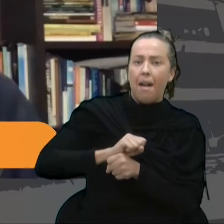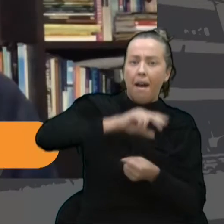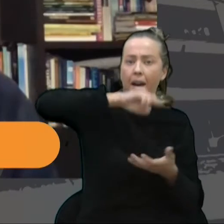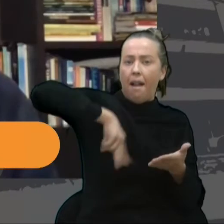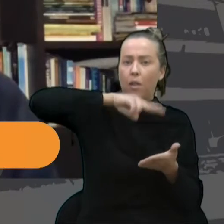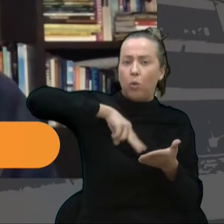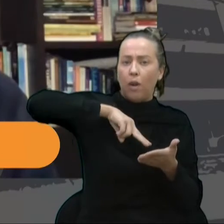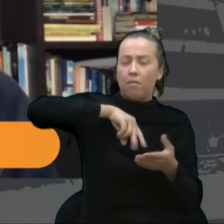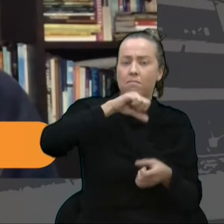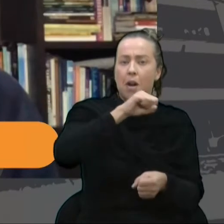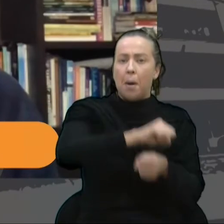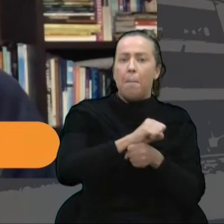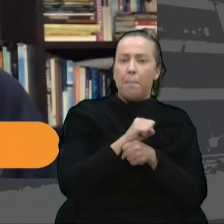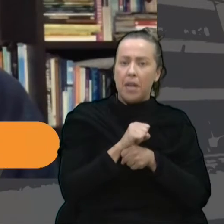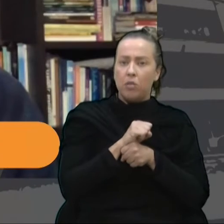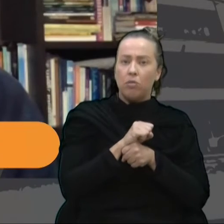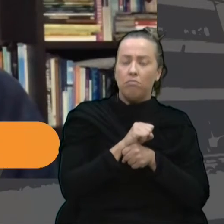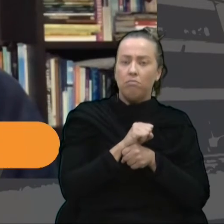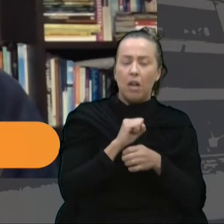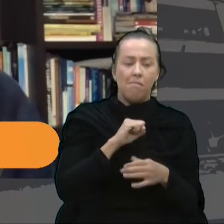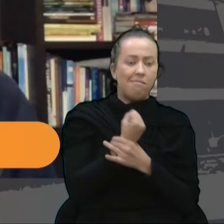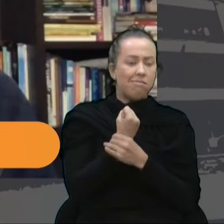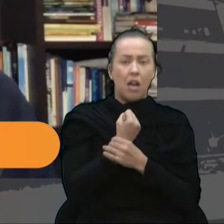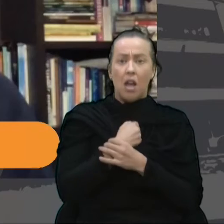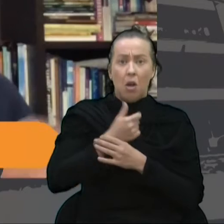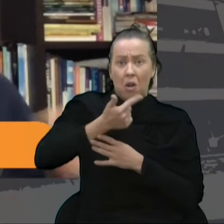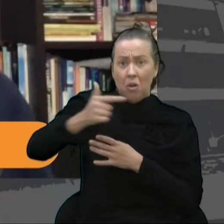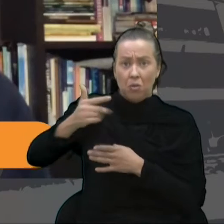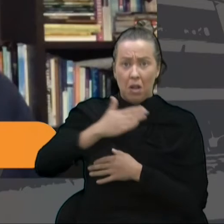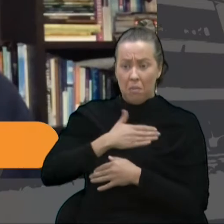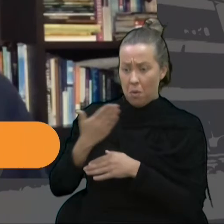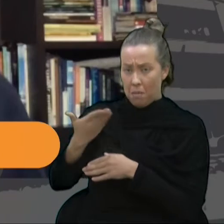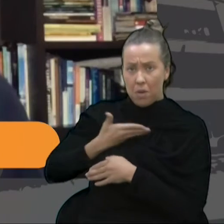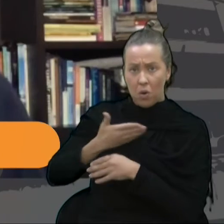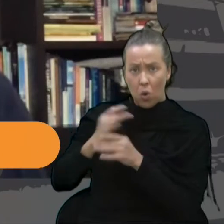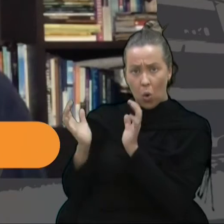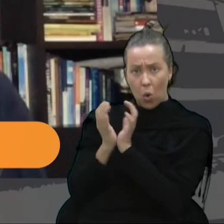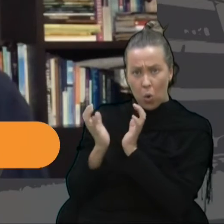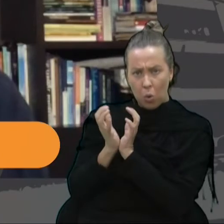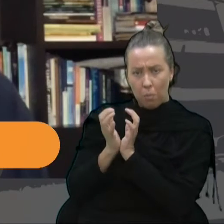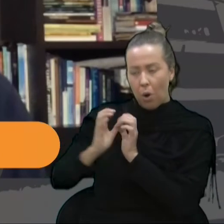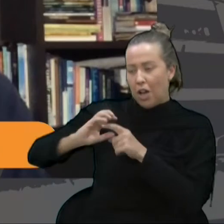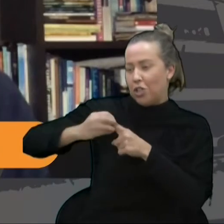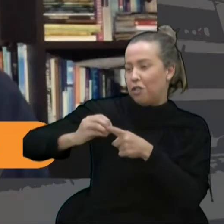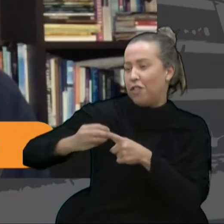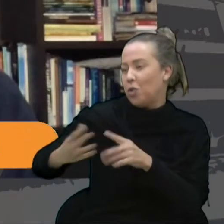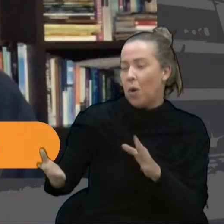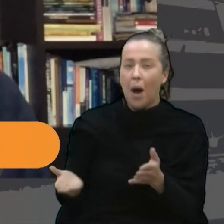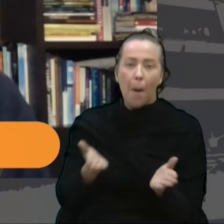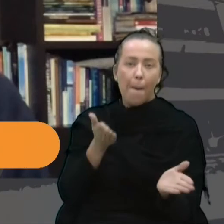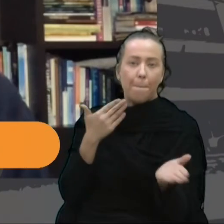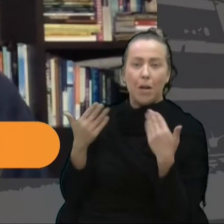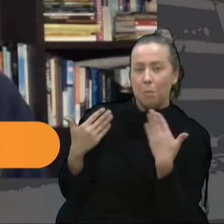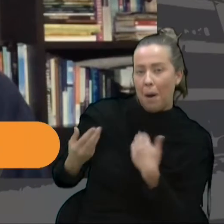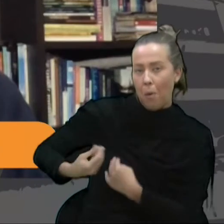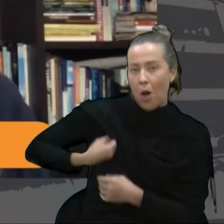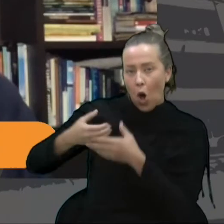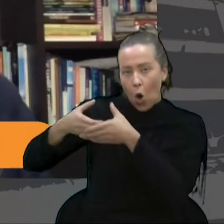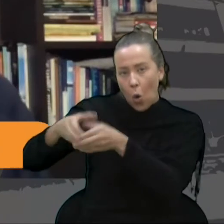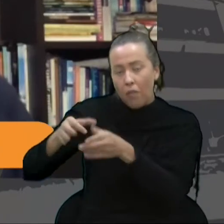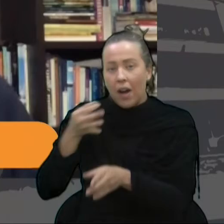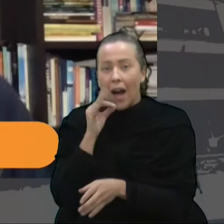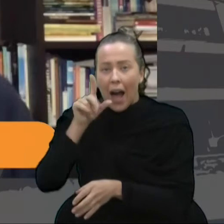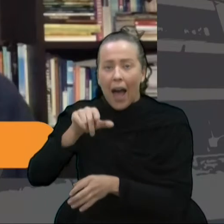redações. Eu não tenho nenhum amigo no meu grupo de feijoada, de bate-papo, de cafezinho, que